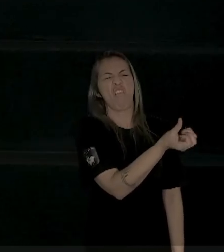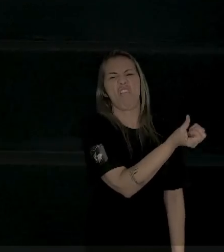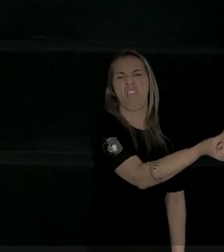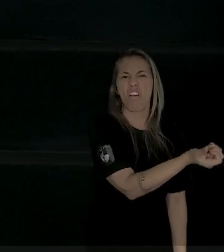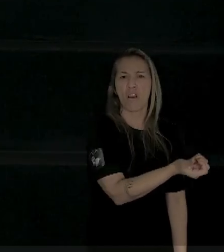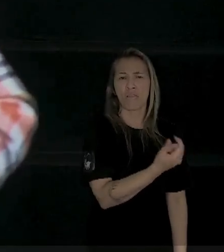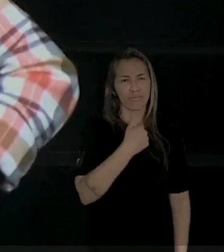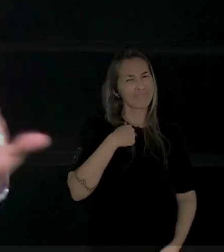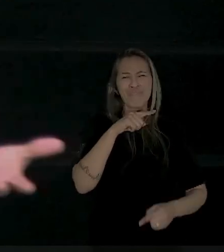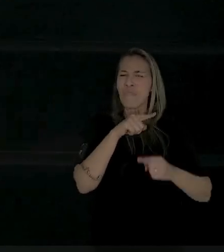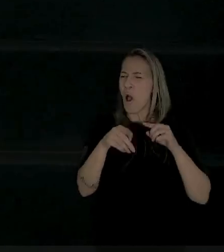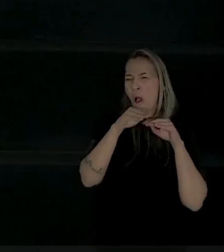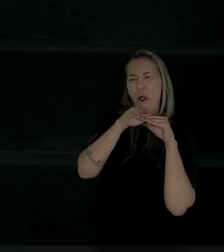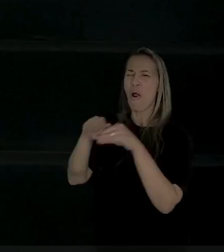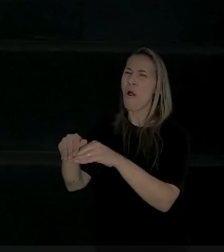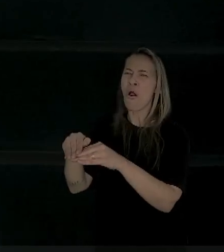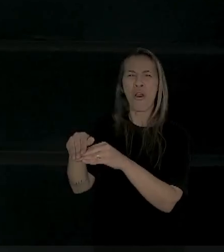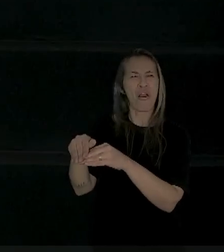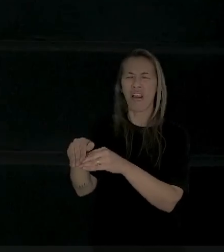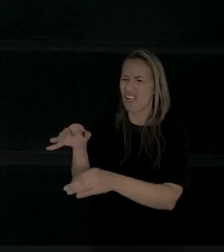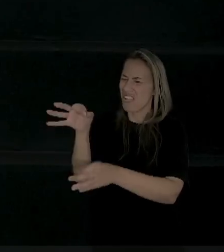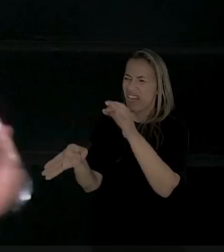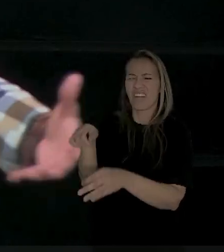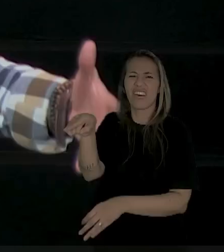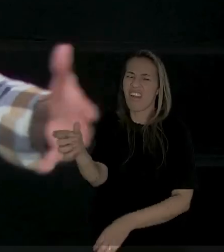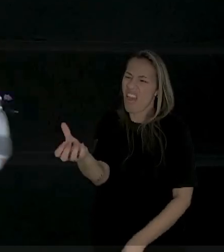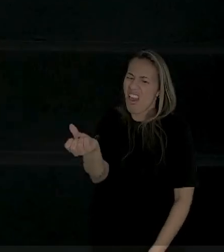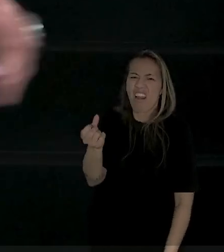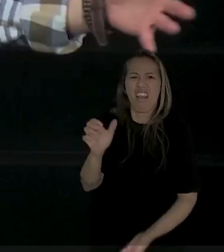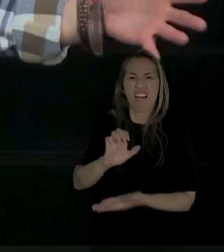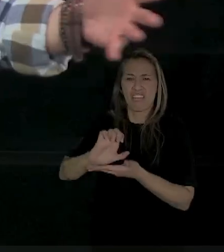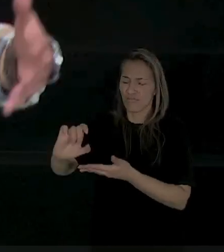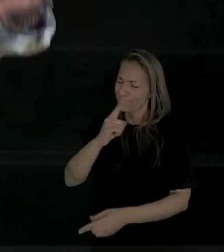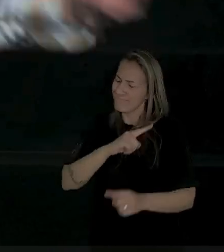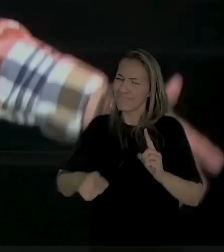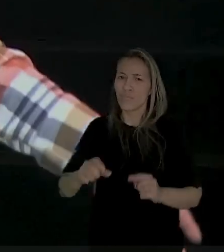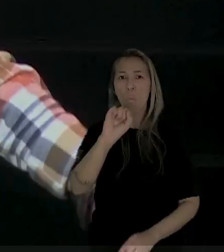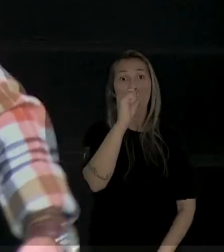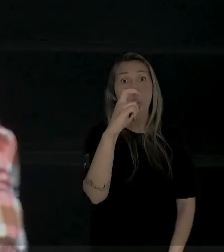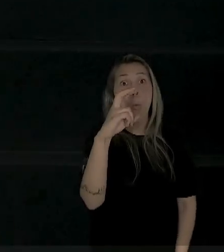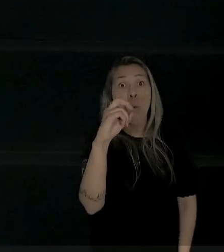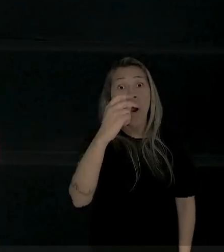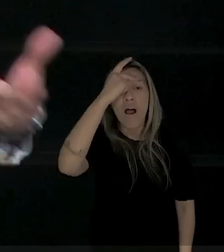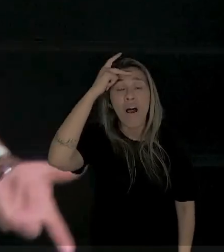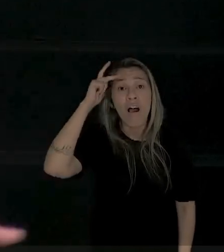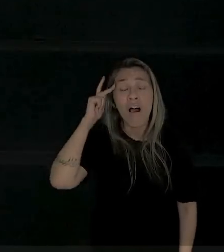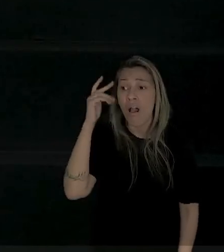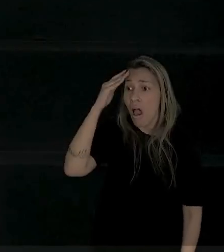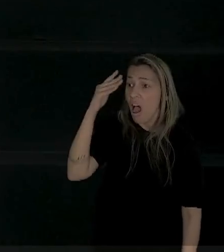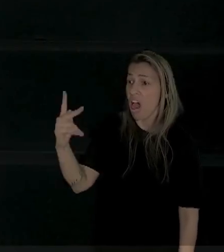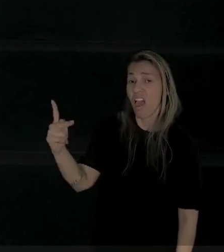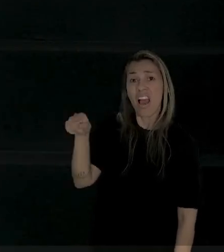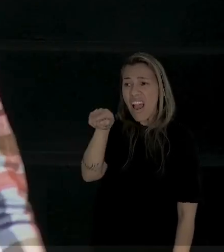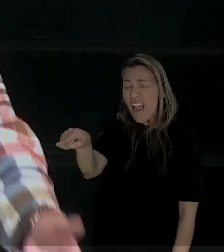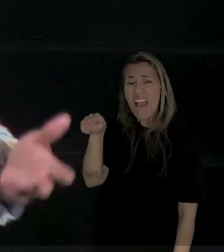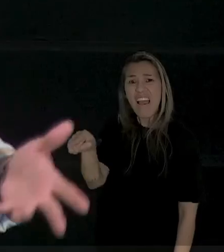julgar Elias. Me assusta ver um homem que não tem problema de enfrentar sozinho 850 profetas num desafio de morte, e